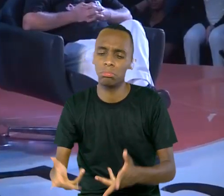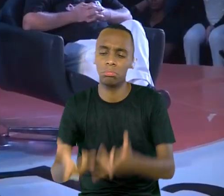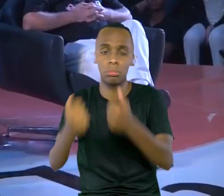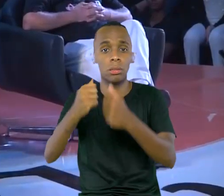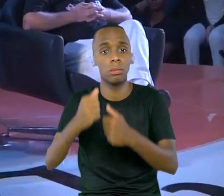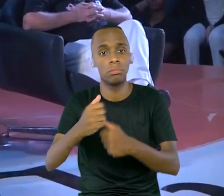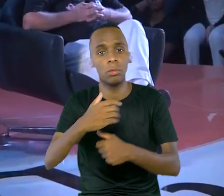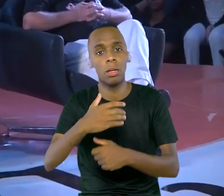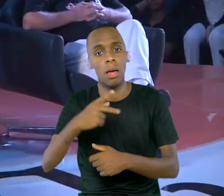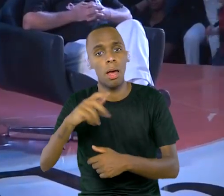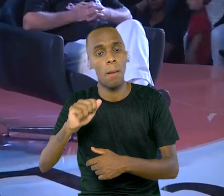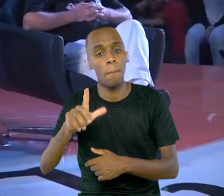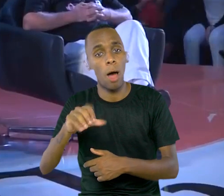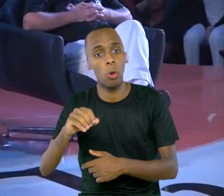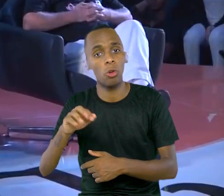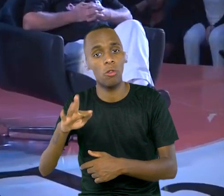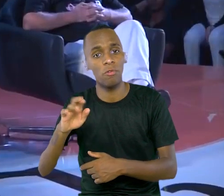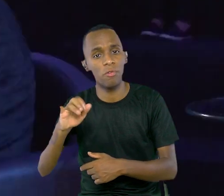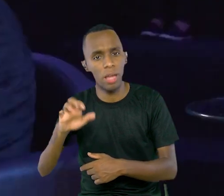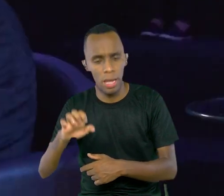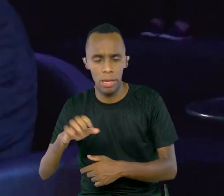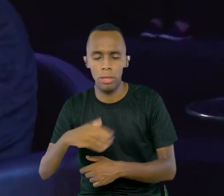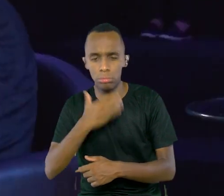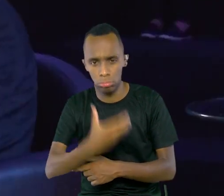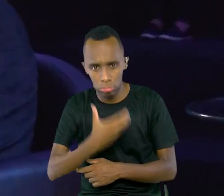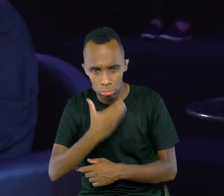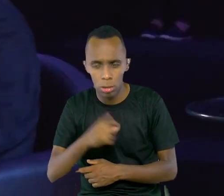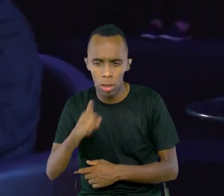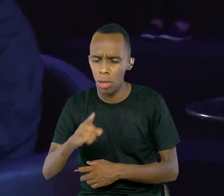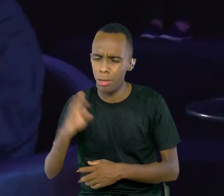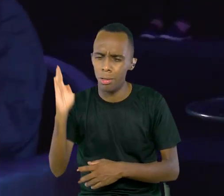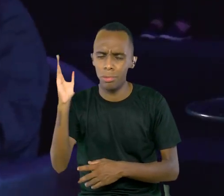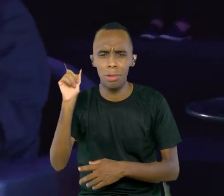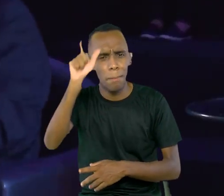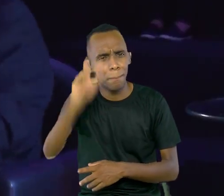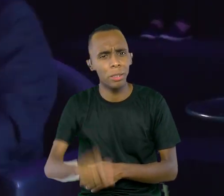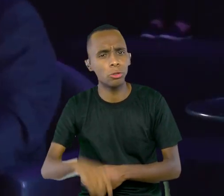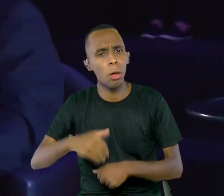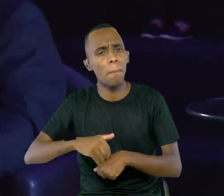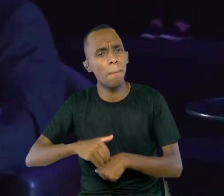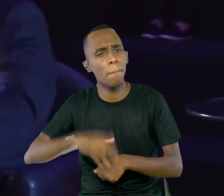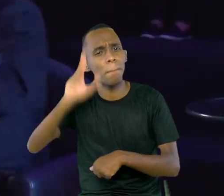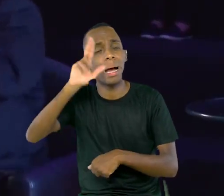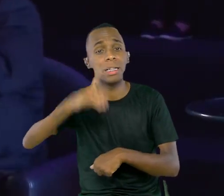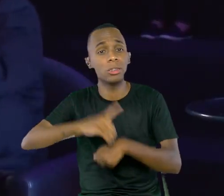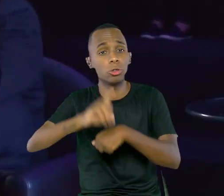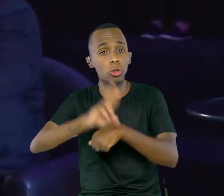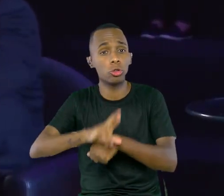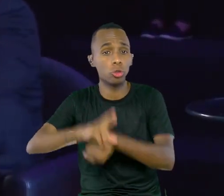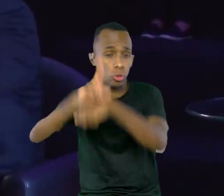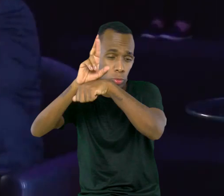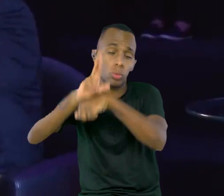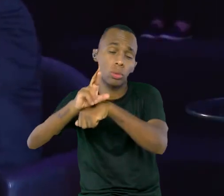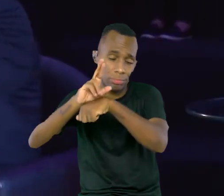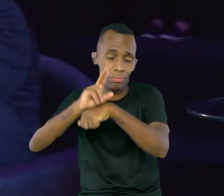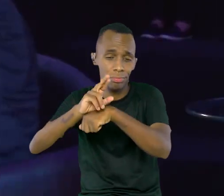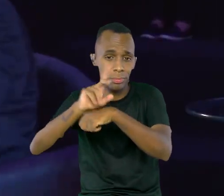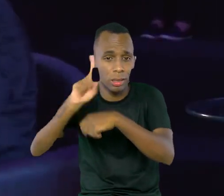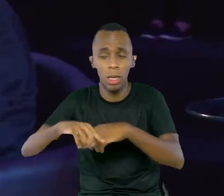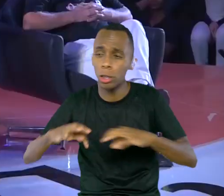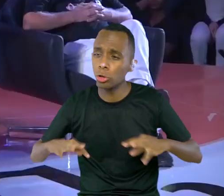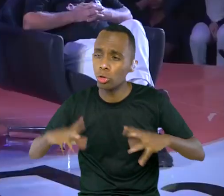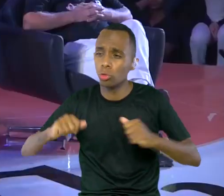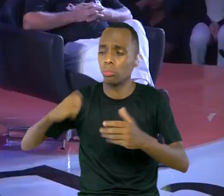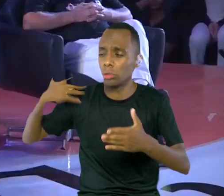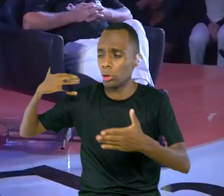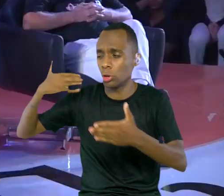estupendo, que foi Paulo Freire. Paulo Freire, não sei se sabem, é o brasileiro com o maior número de títulos de doutorado honoris